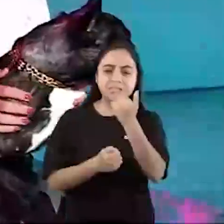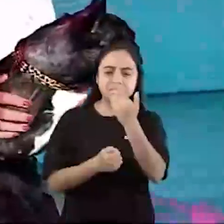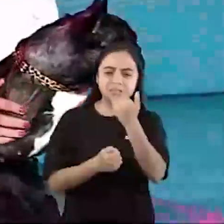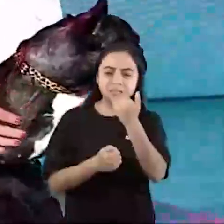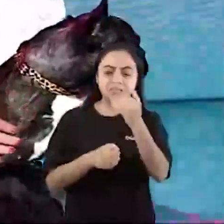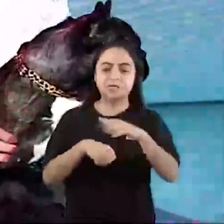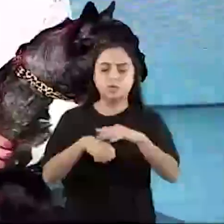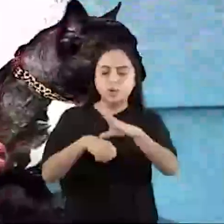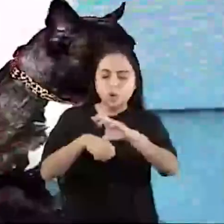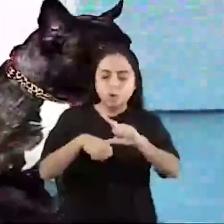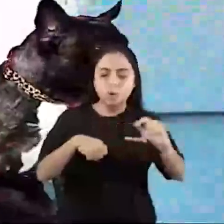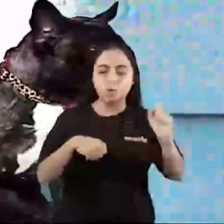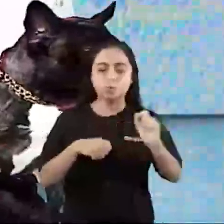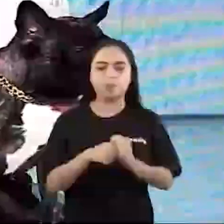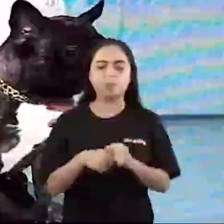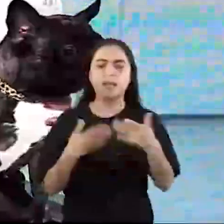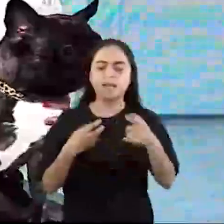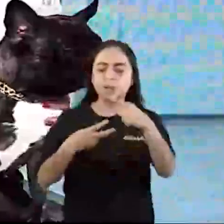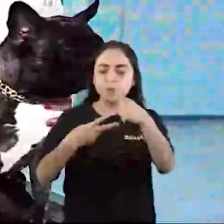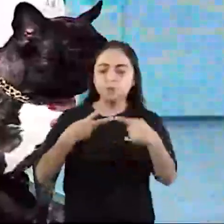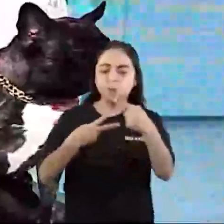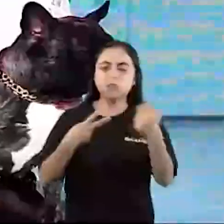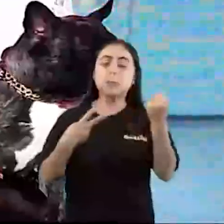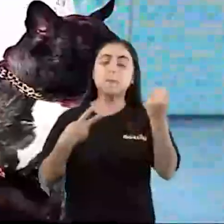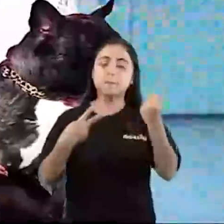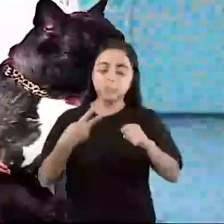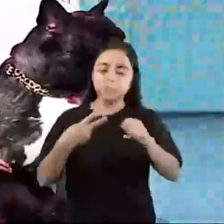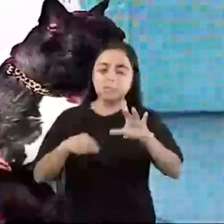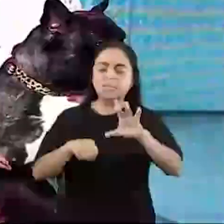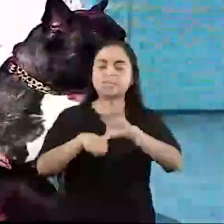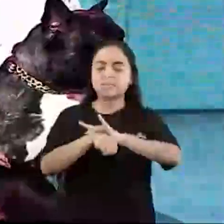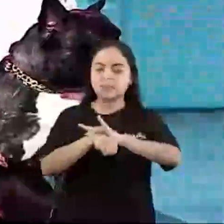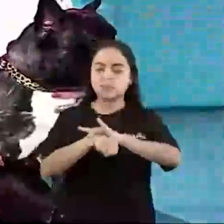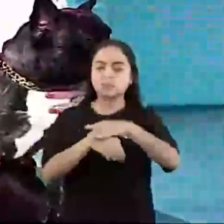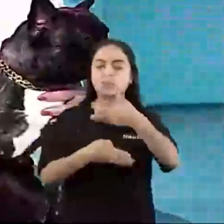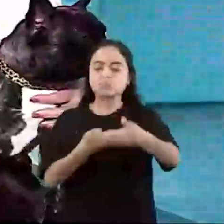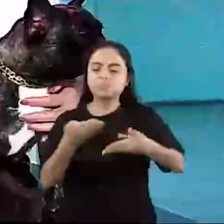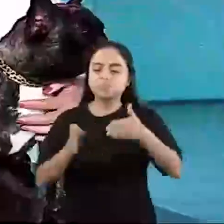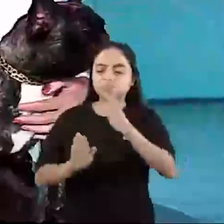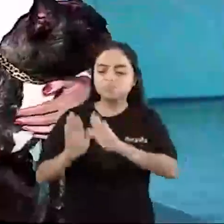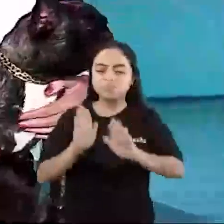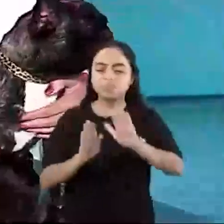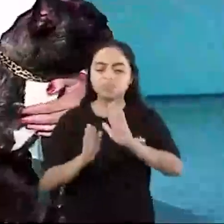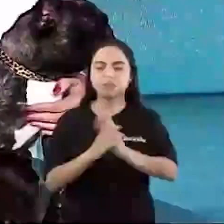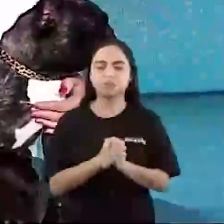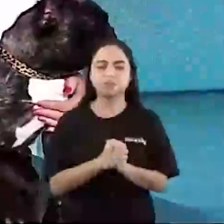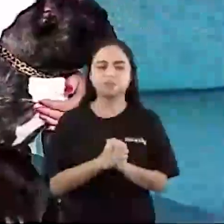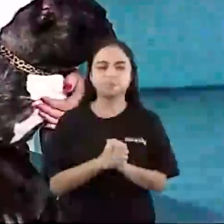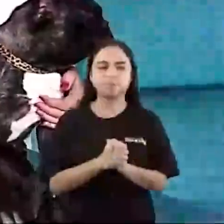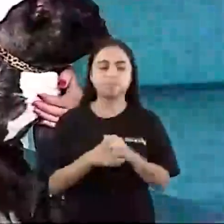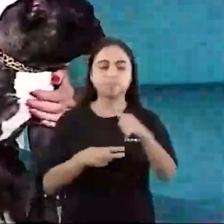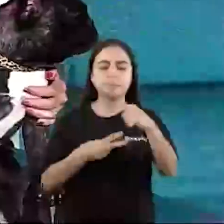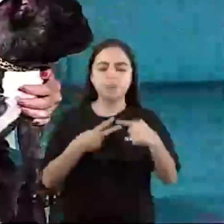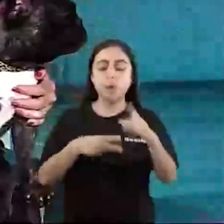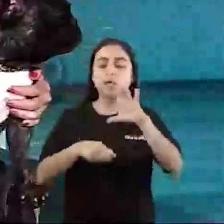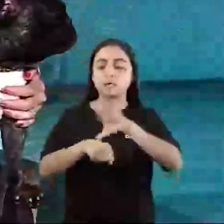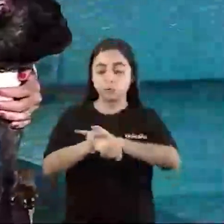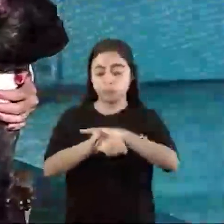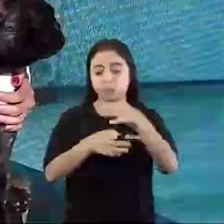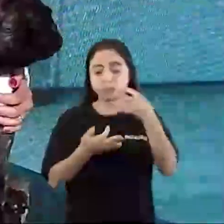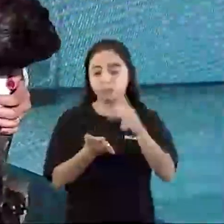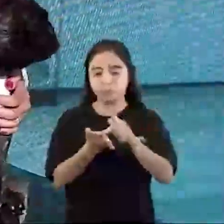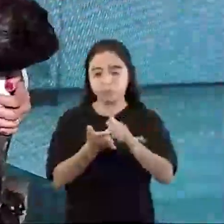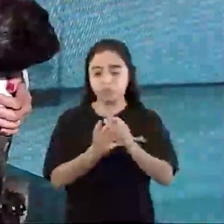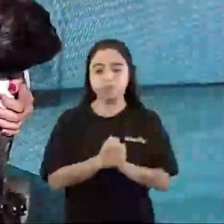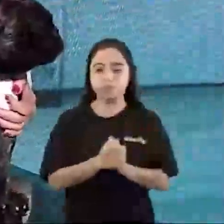eliminação, nós temos duas possibilidades seguras para tratar a coceira. Bem seguras. Pipa